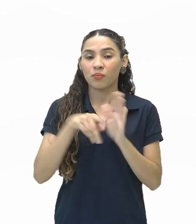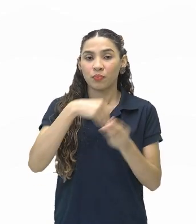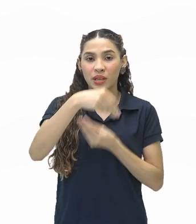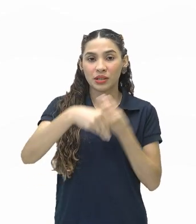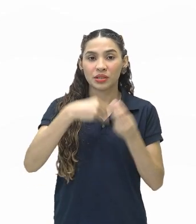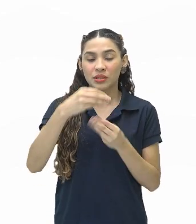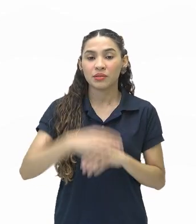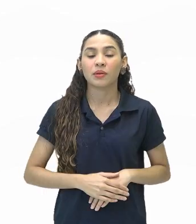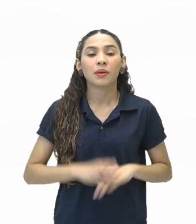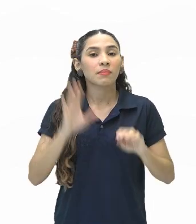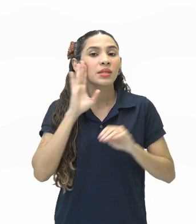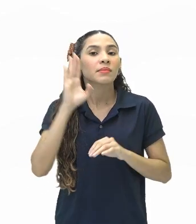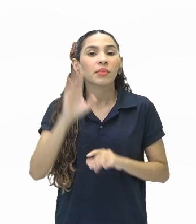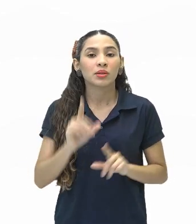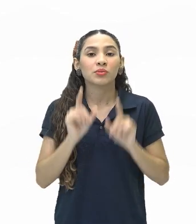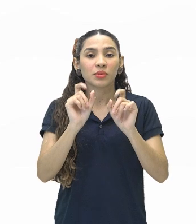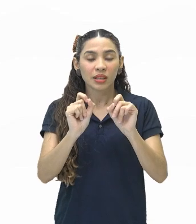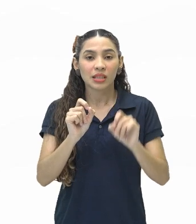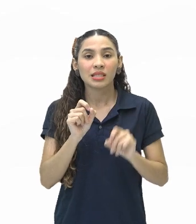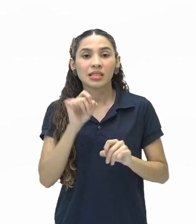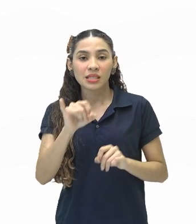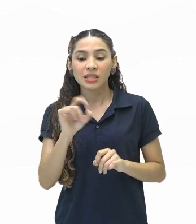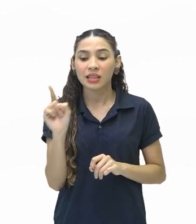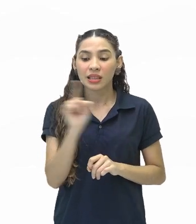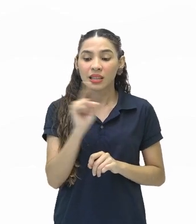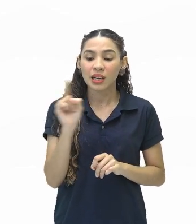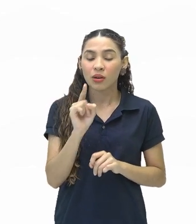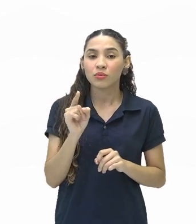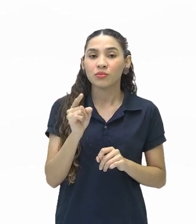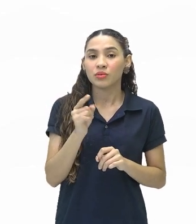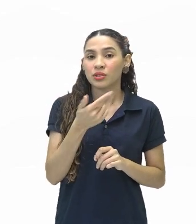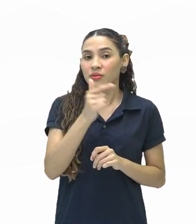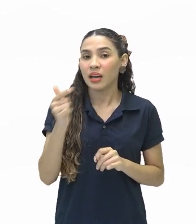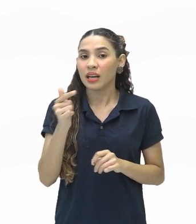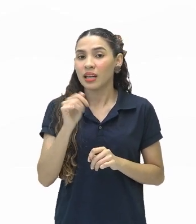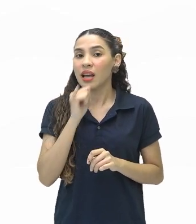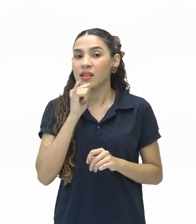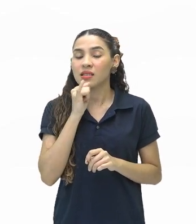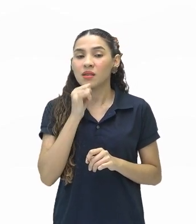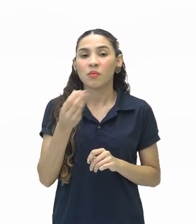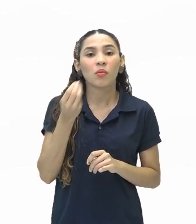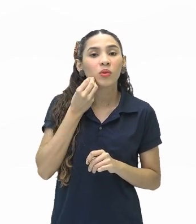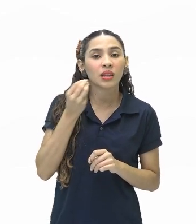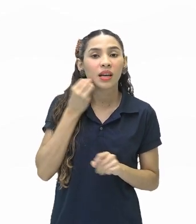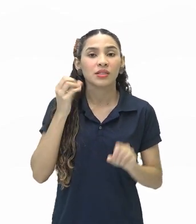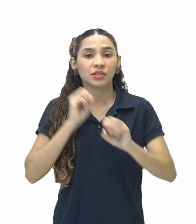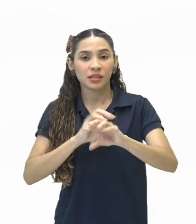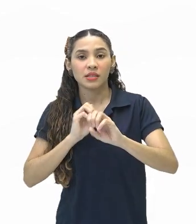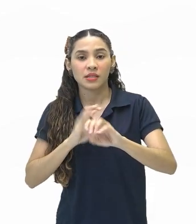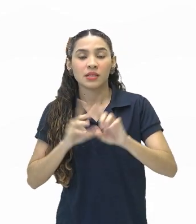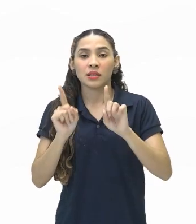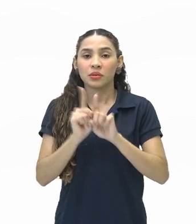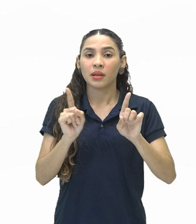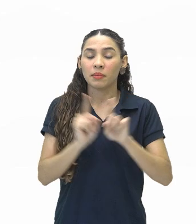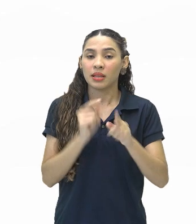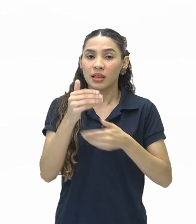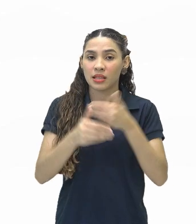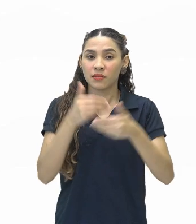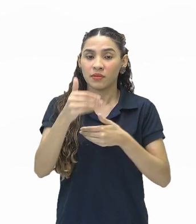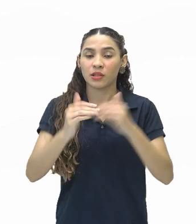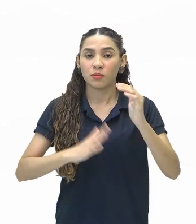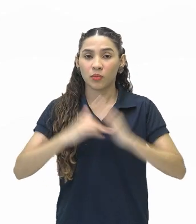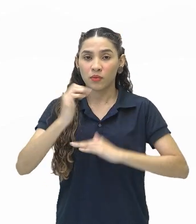mestiços, especialmente se eles não tiverem acesso a oportunidades de educação e